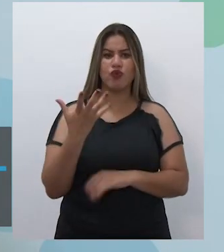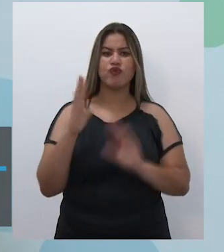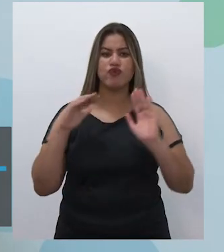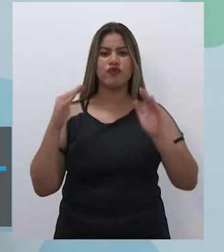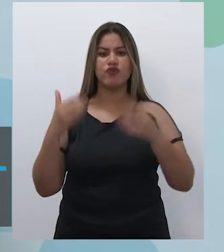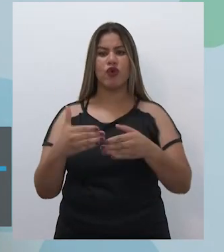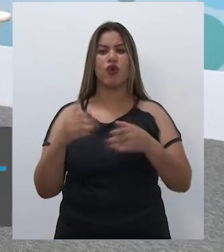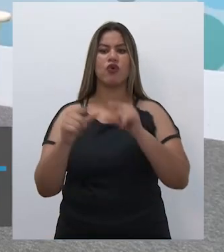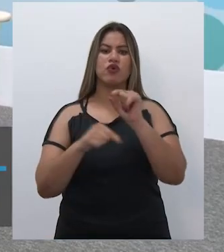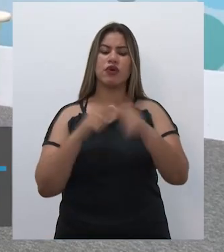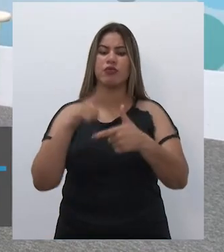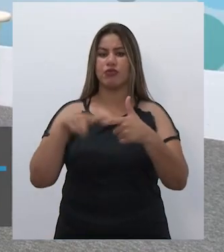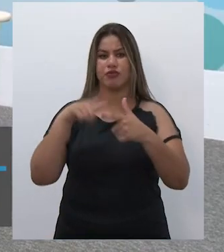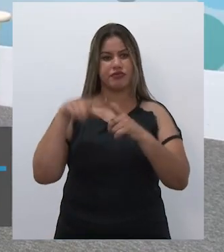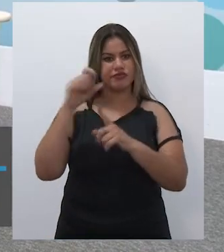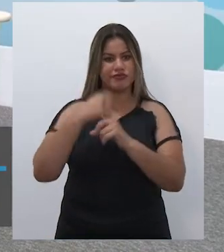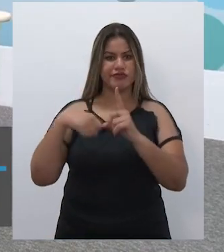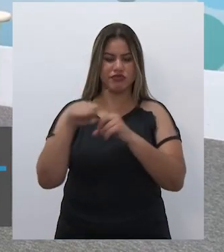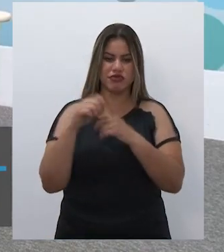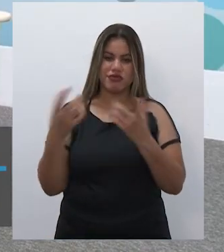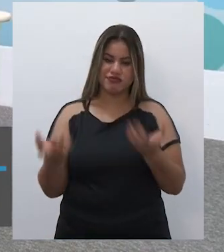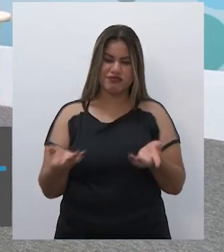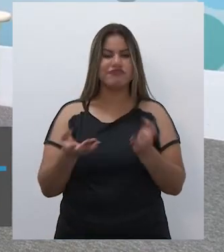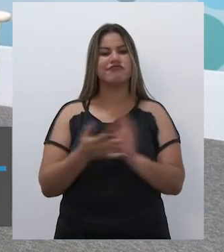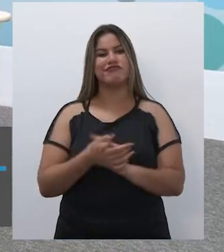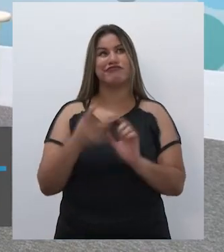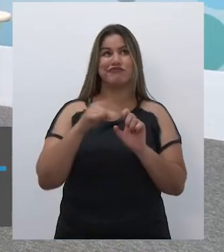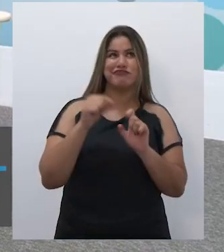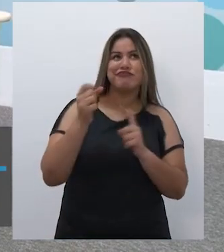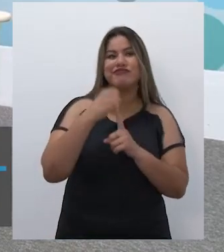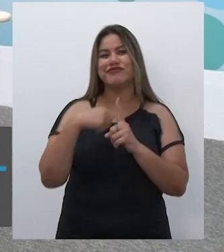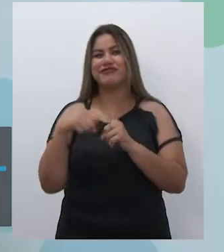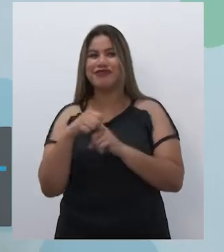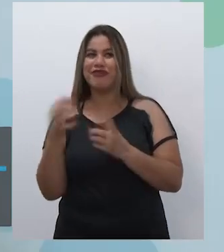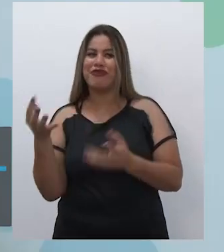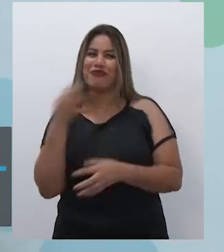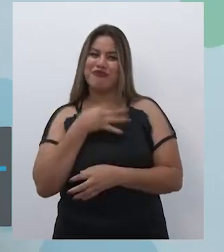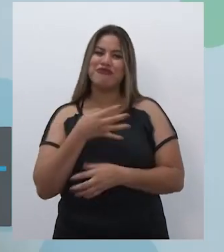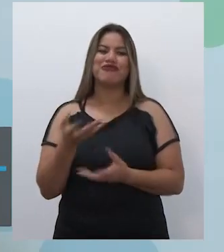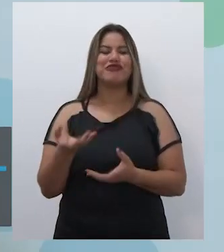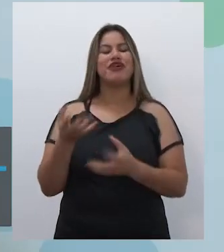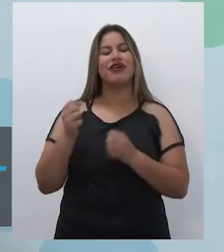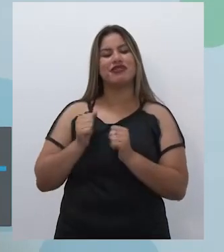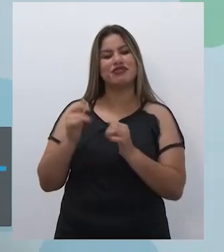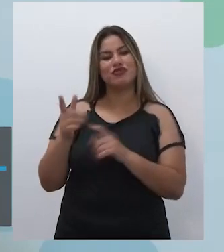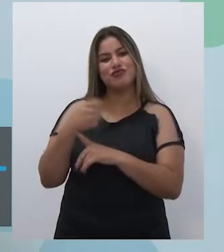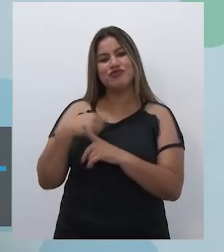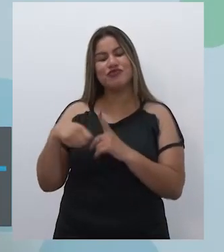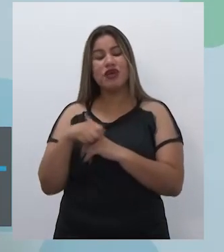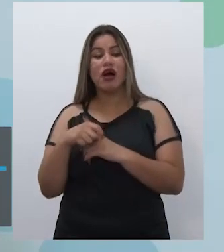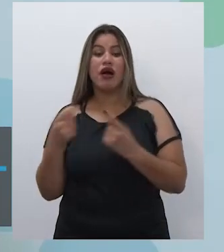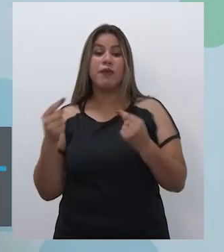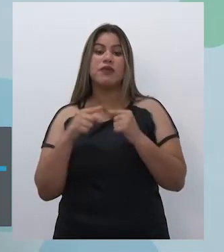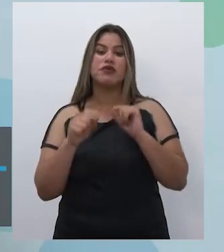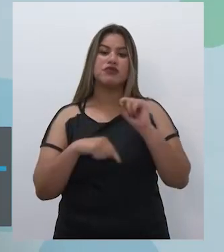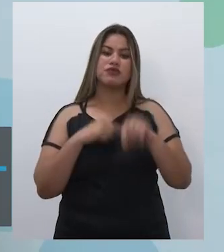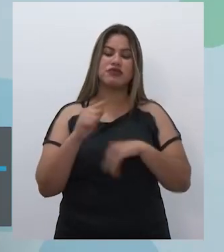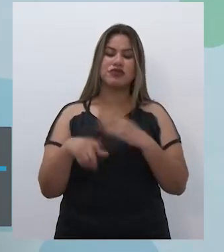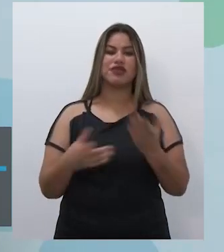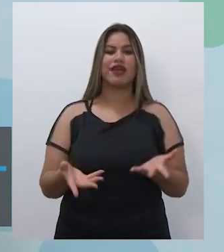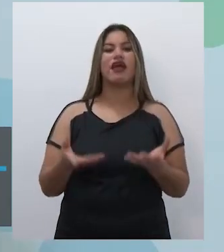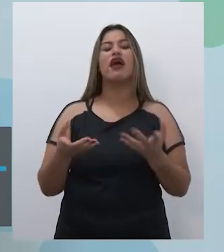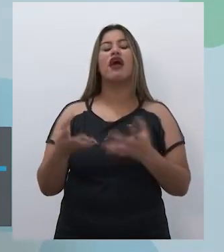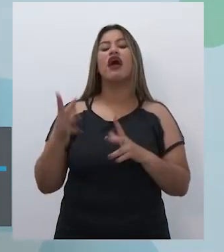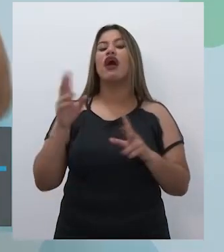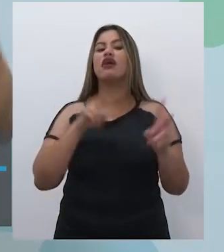para questões sociais. Empreendedorismo social, questões sociais. E nisso, ele começa justamente com a